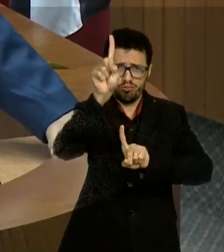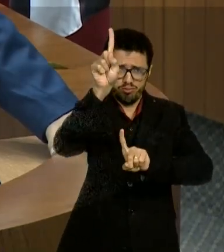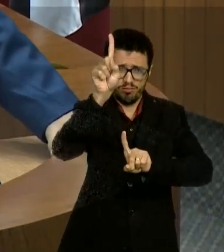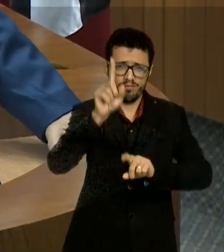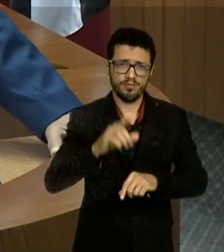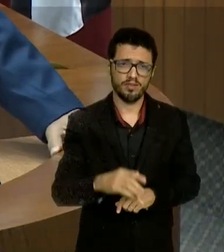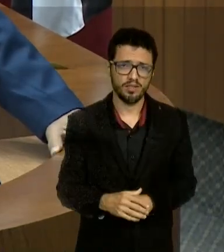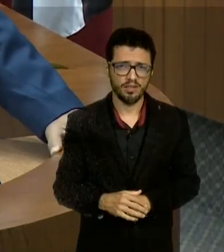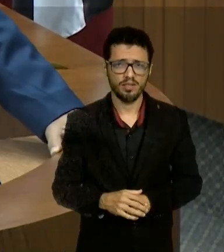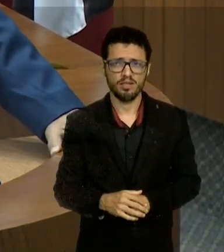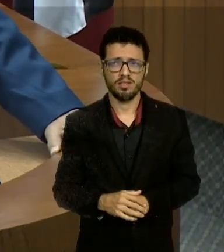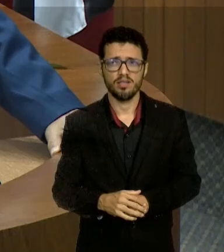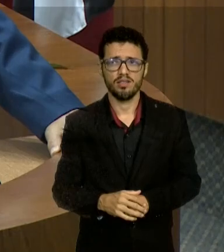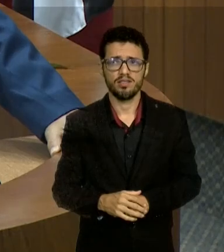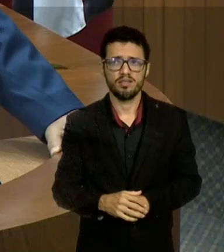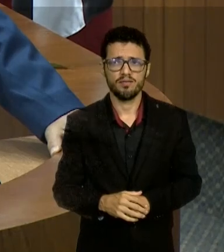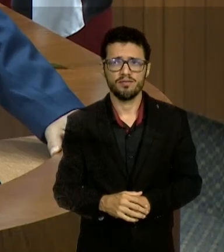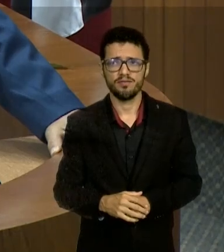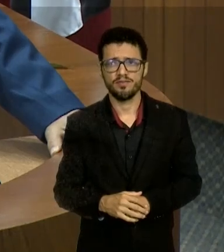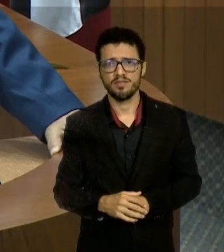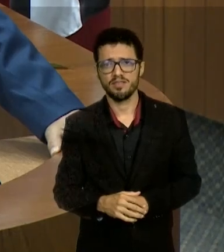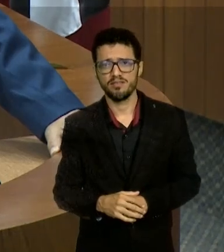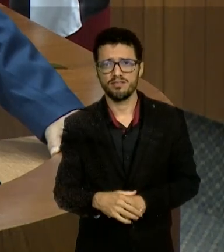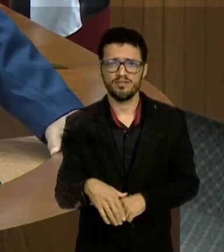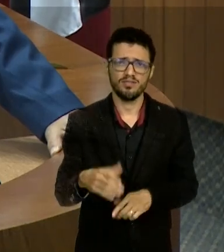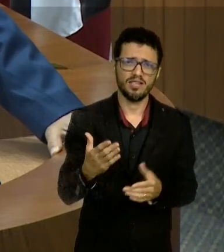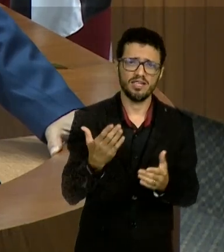onde, entre idas e vindas,